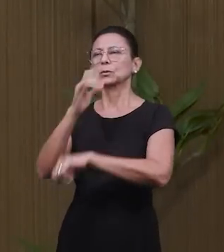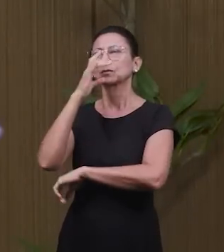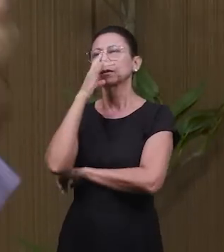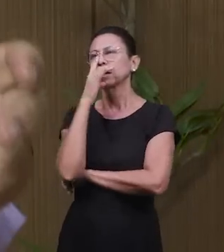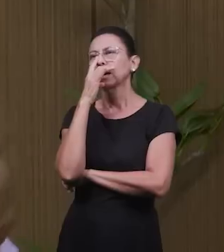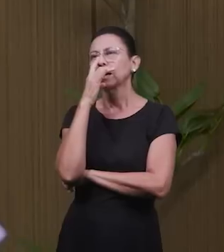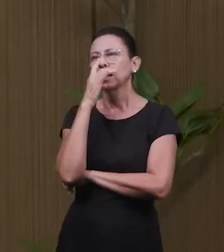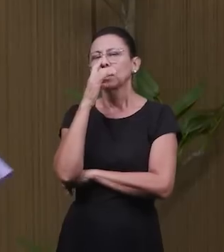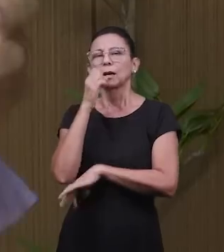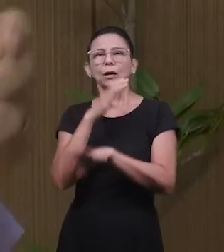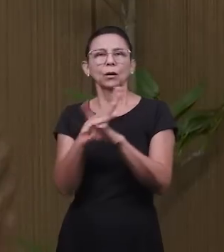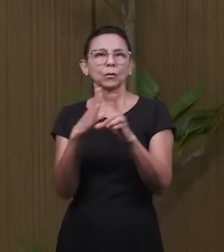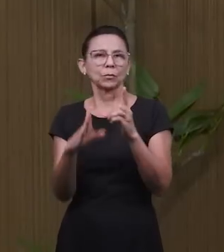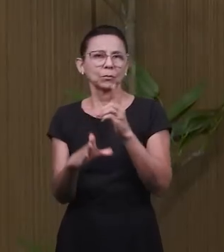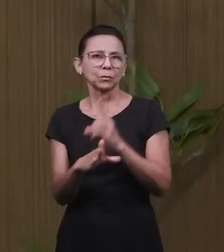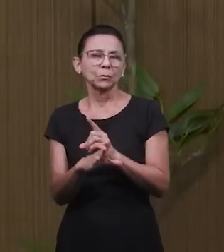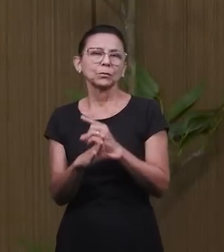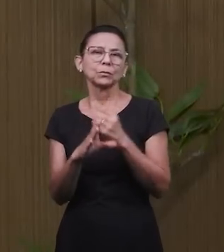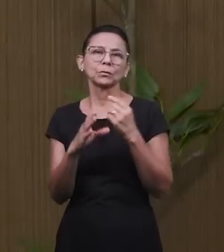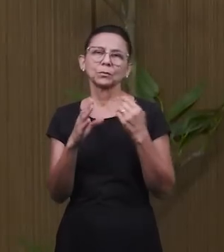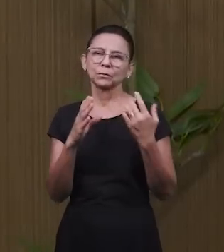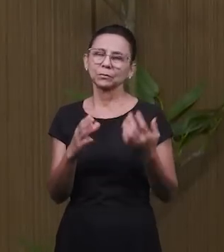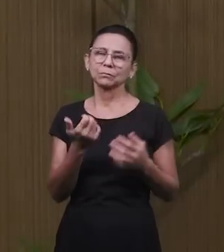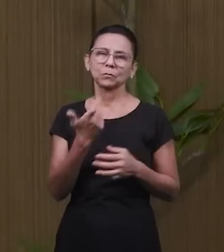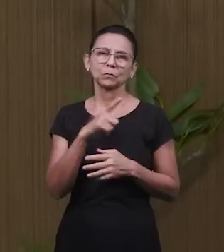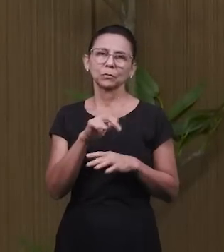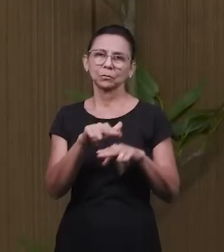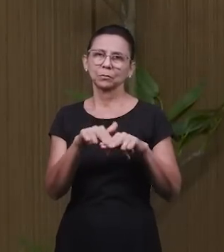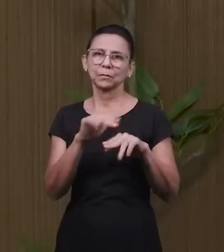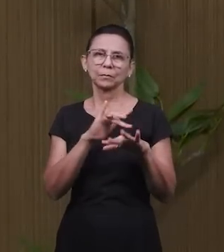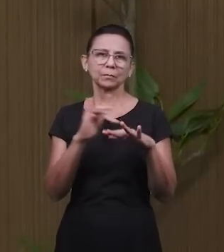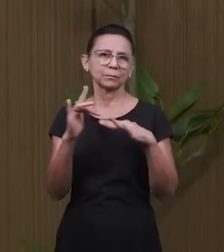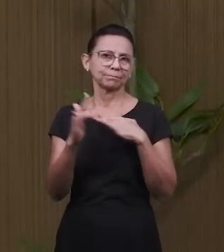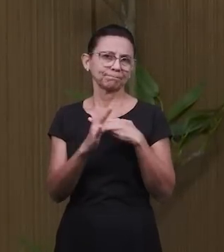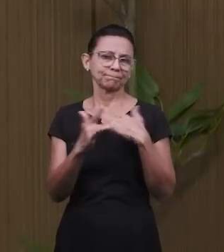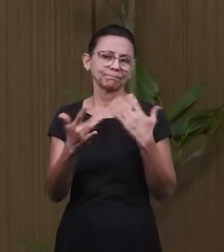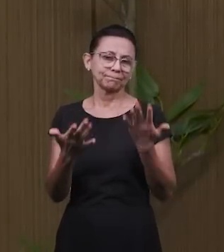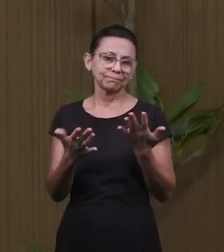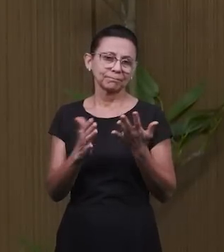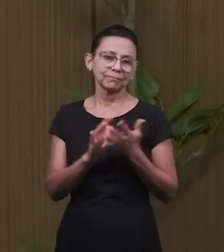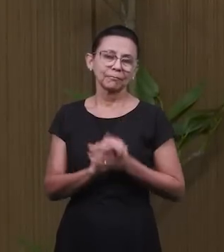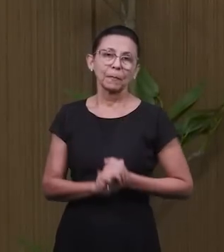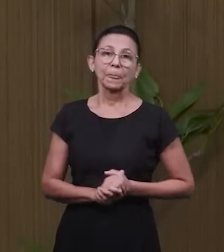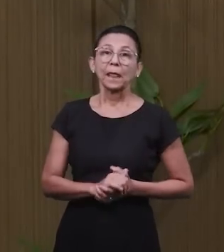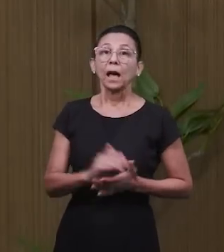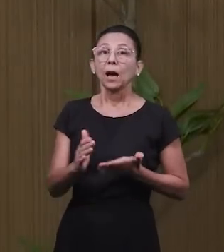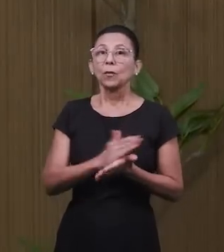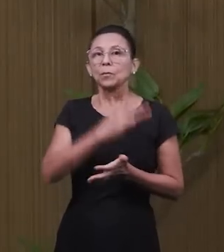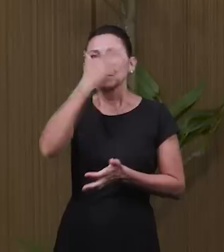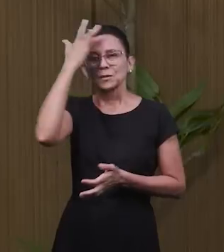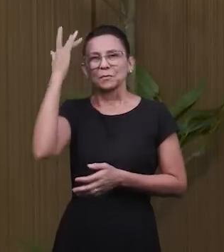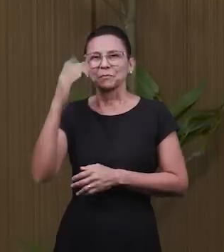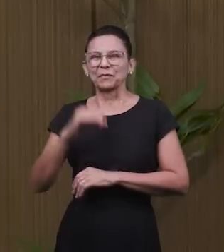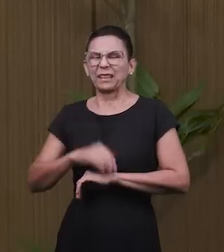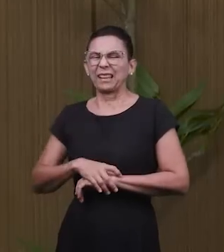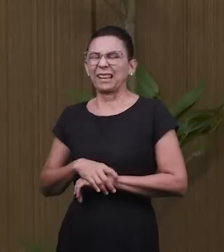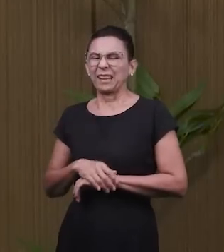você ter outros recursos de redes sociais. E isso leva algumas pessoas a acharem que ele pode ser crente em casa.